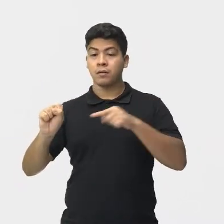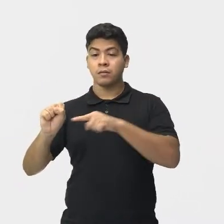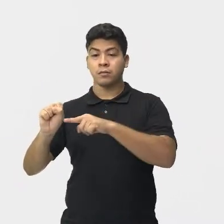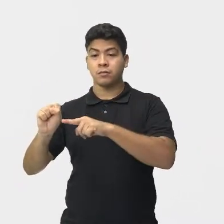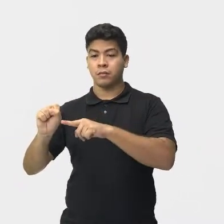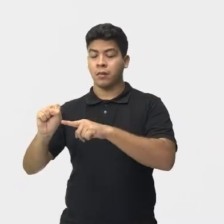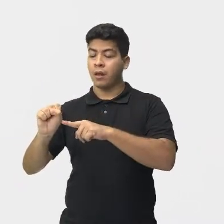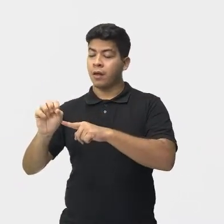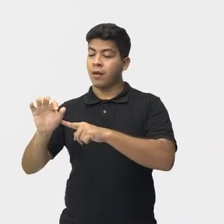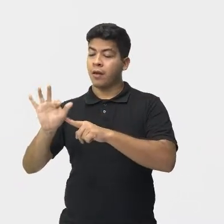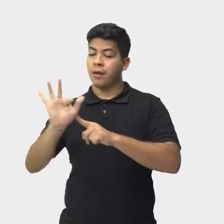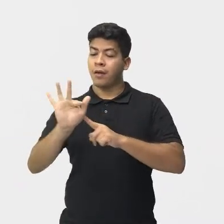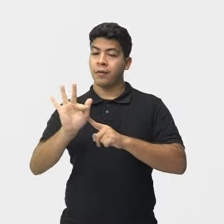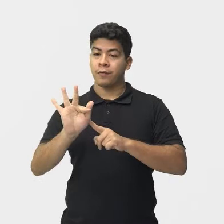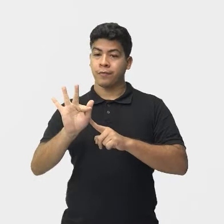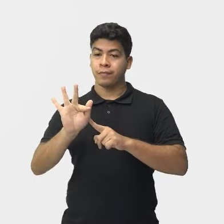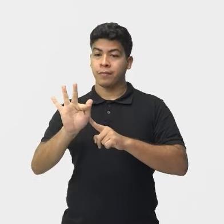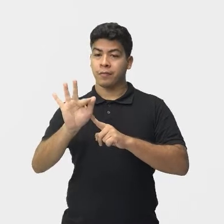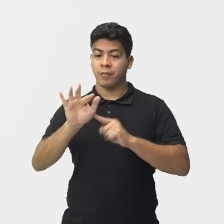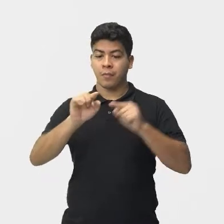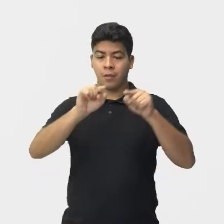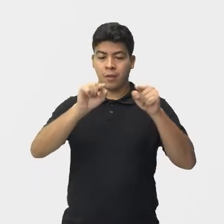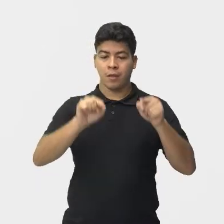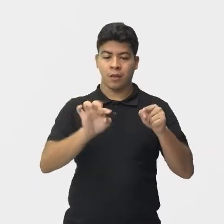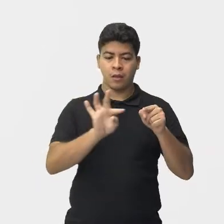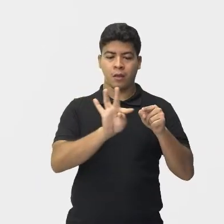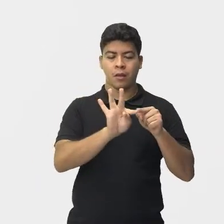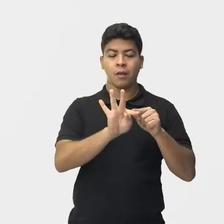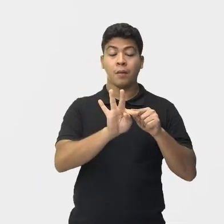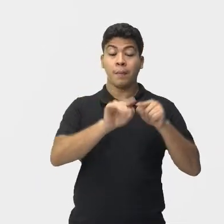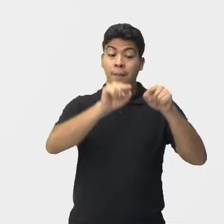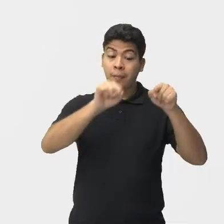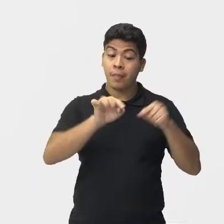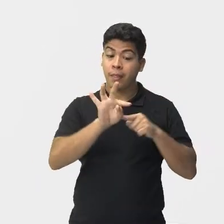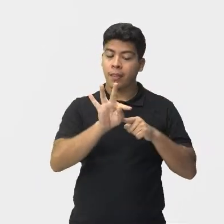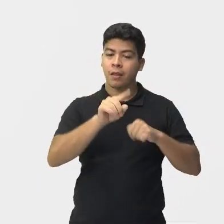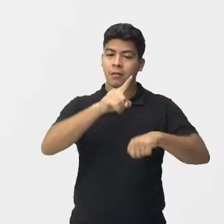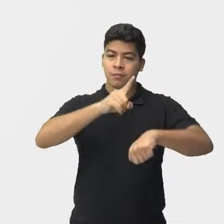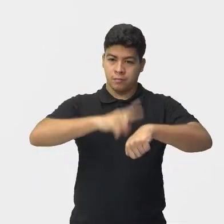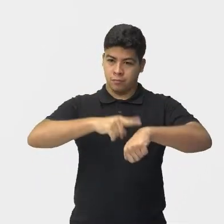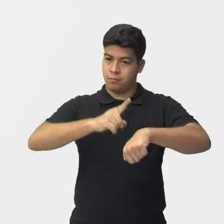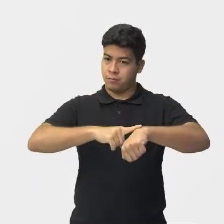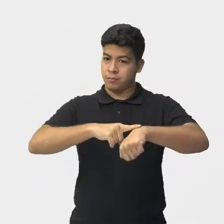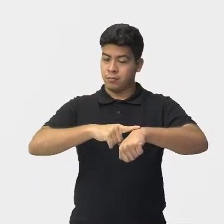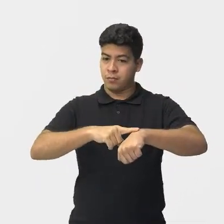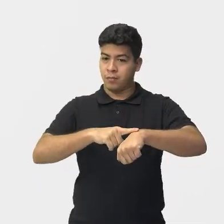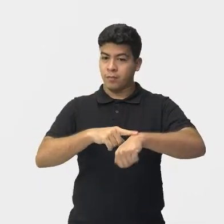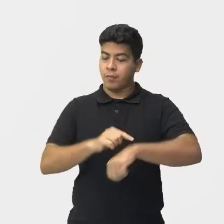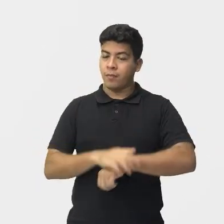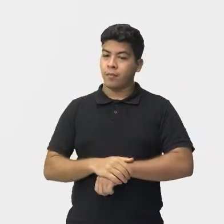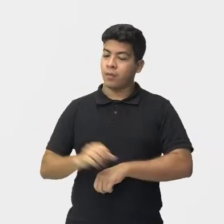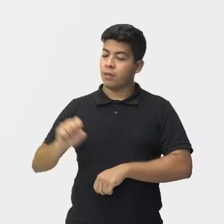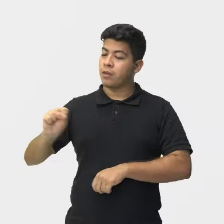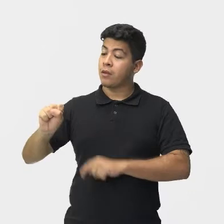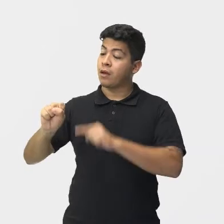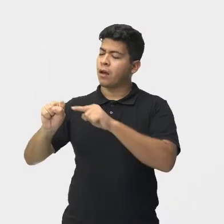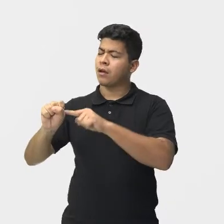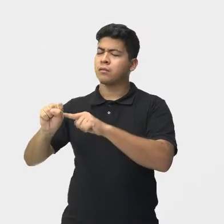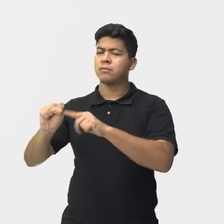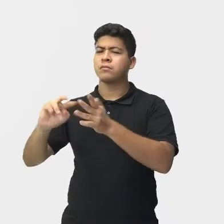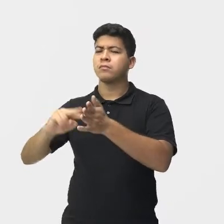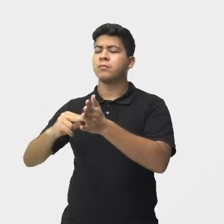que a posição da partícula, ela é representada através de uma função do primeiro grau,